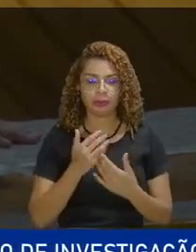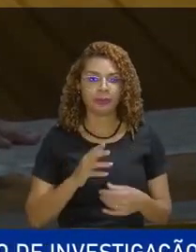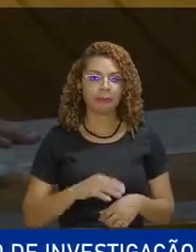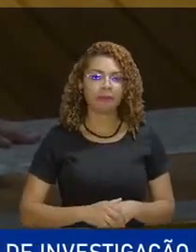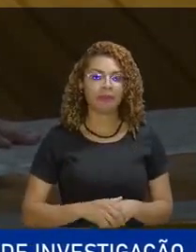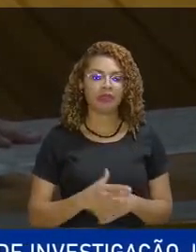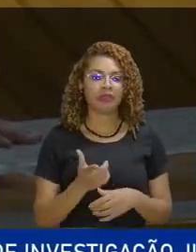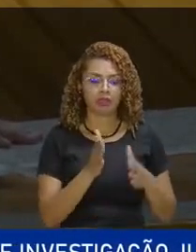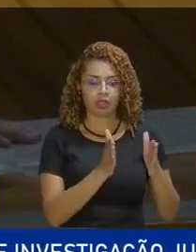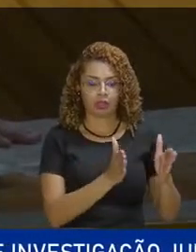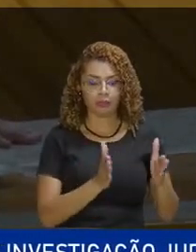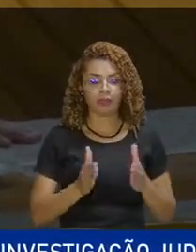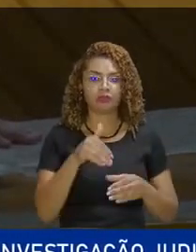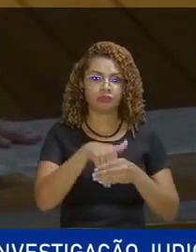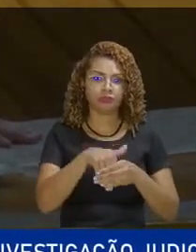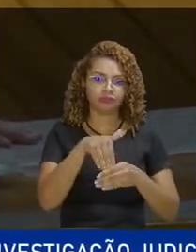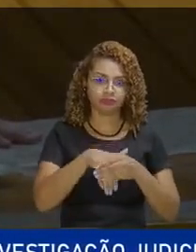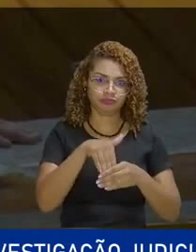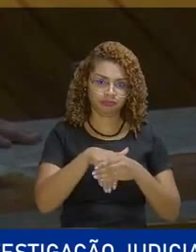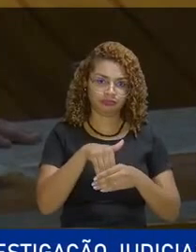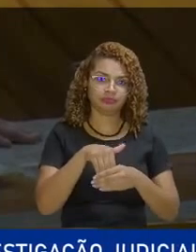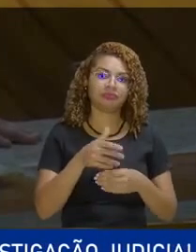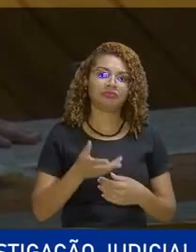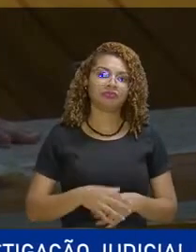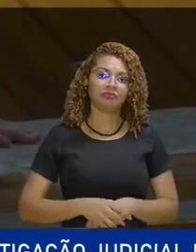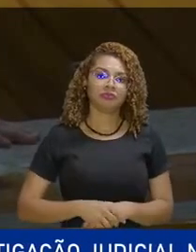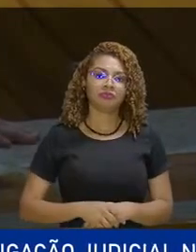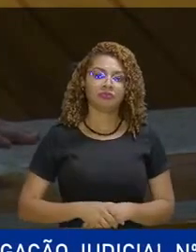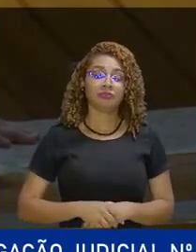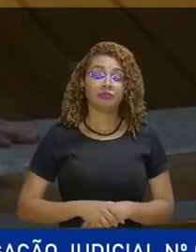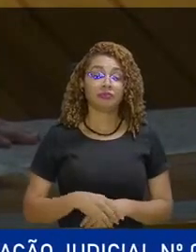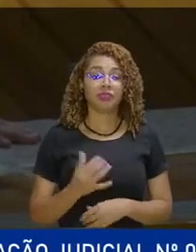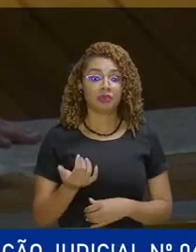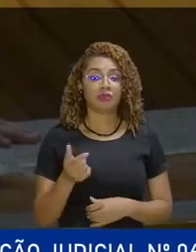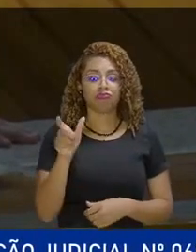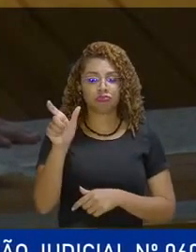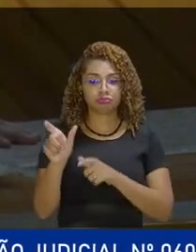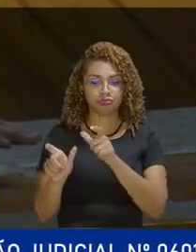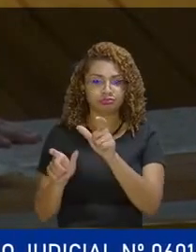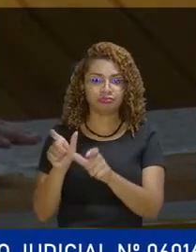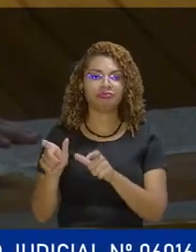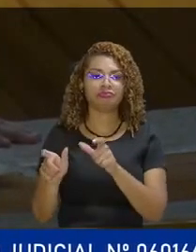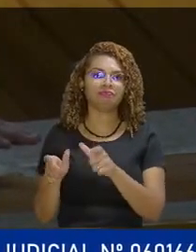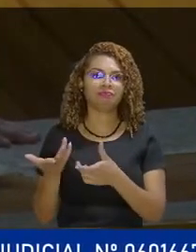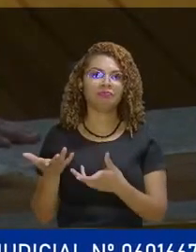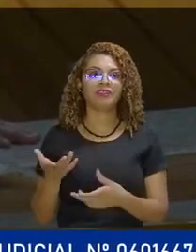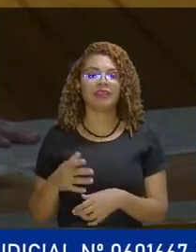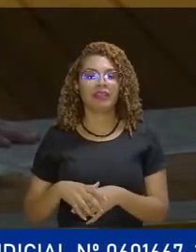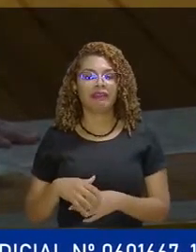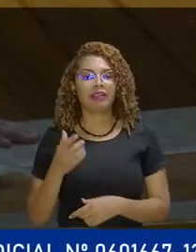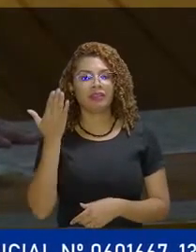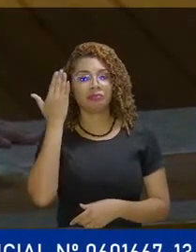É exatamente naqueles... Ou seja, as pessoas utilizam de uma forma